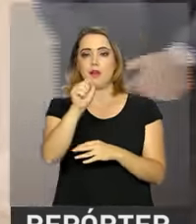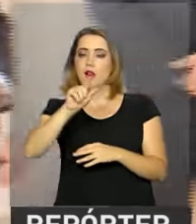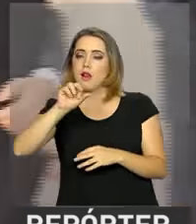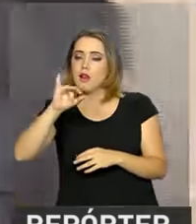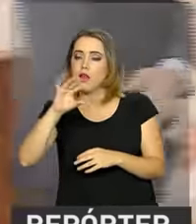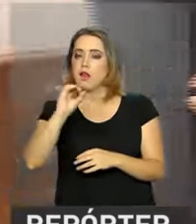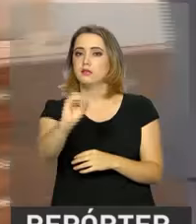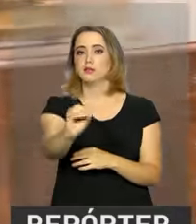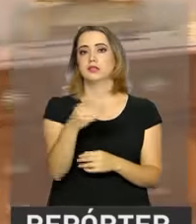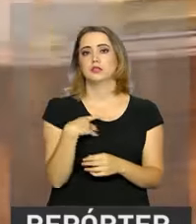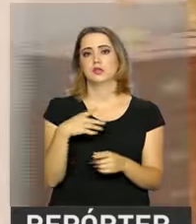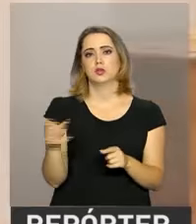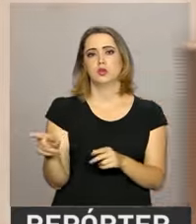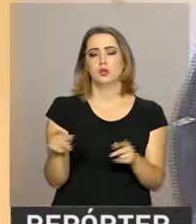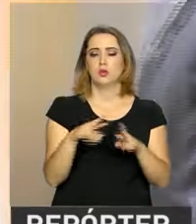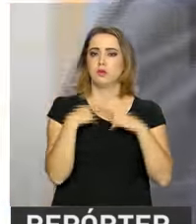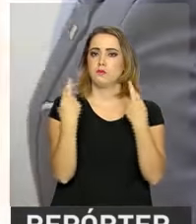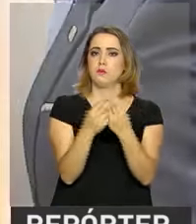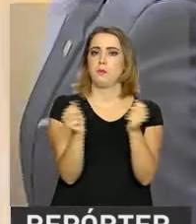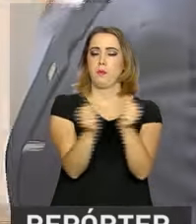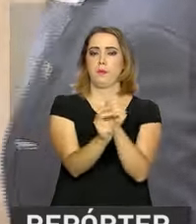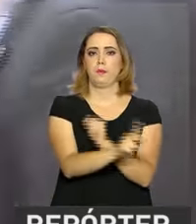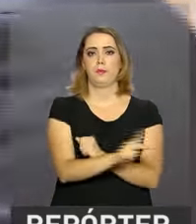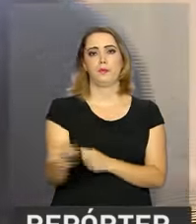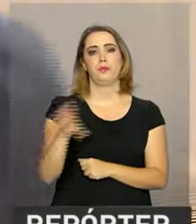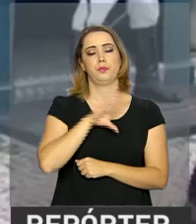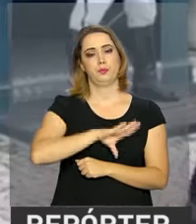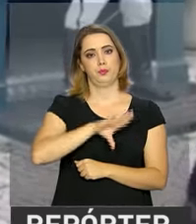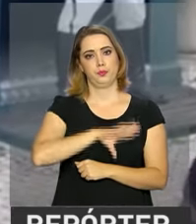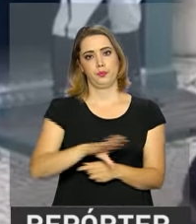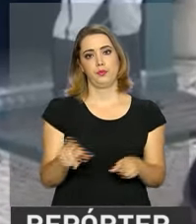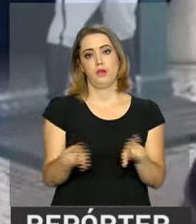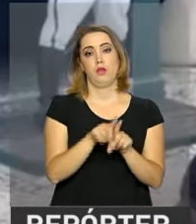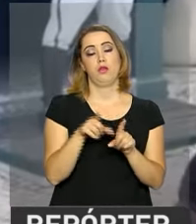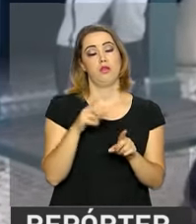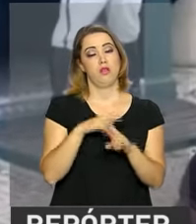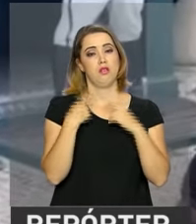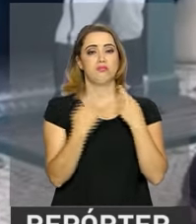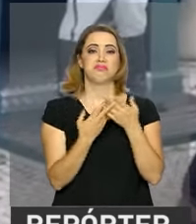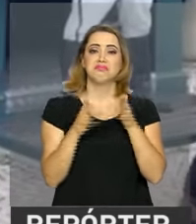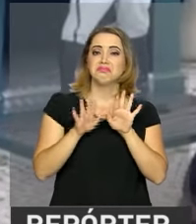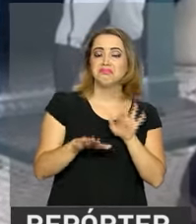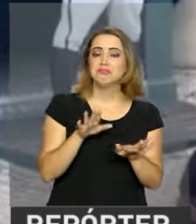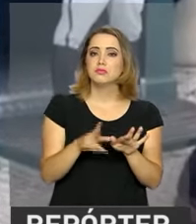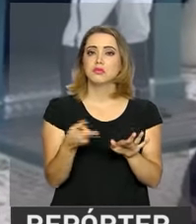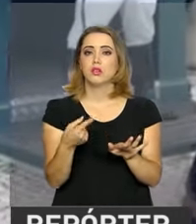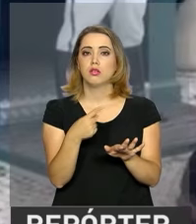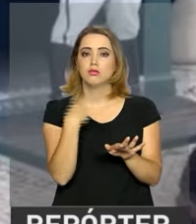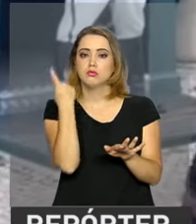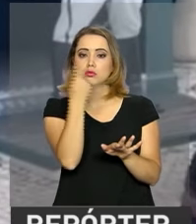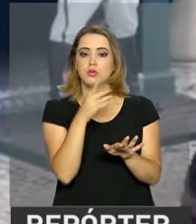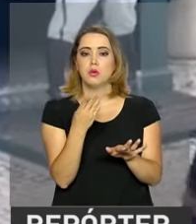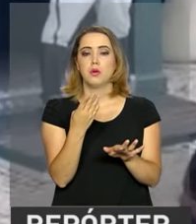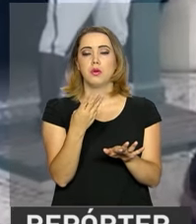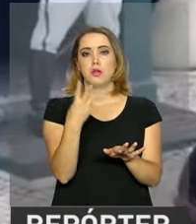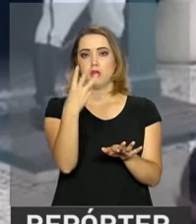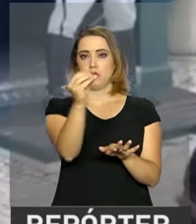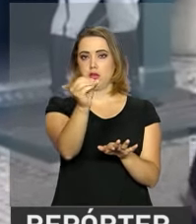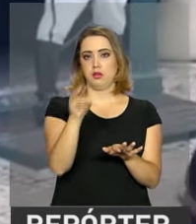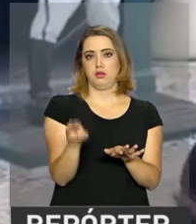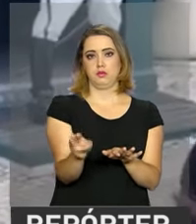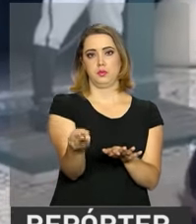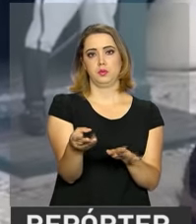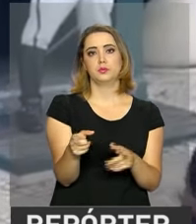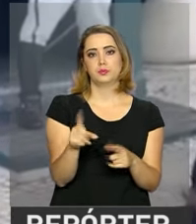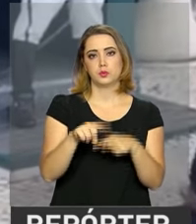com o presidente de Portugal, Marcelo Rebelo de Sousa. A reunião tem estimativa de durar aproximadamente meia hora. Após